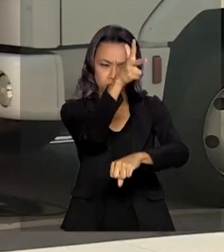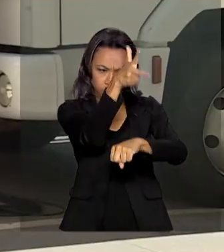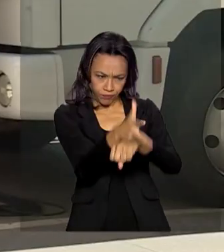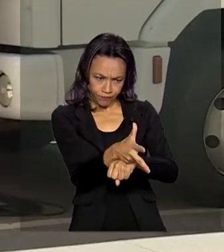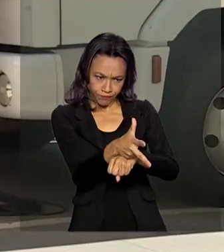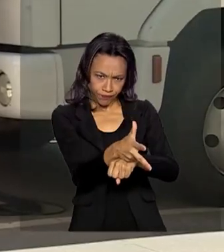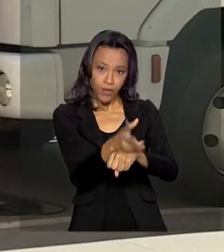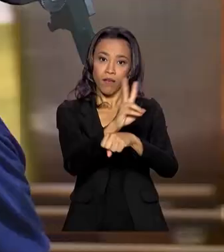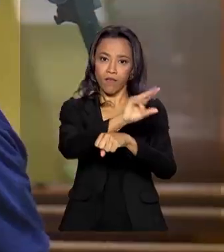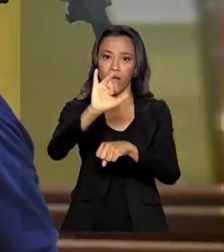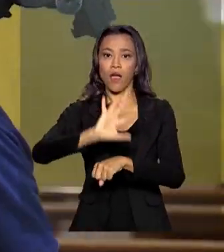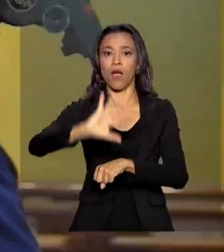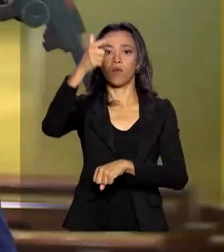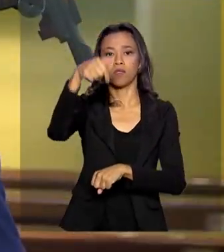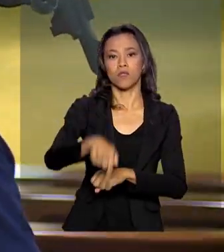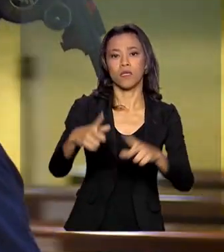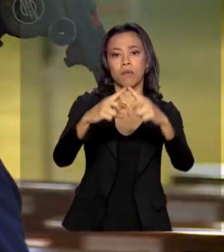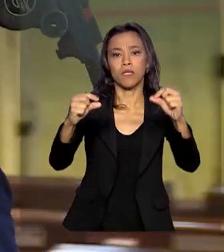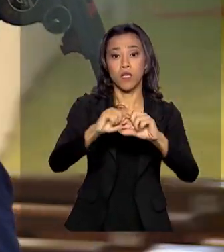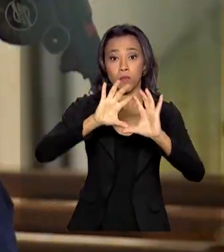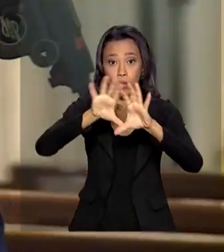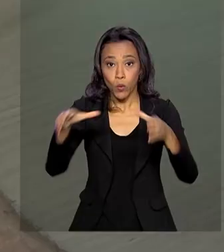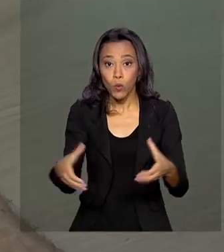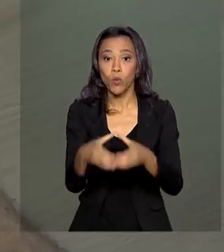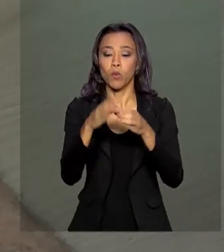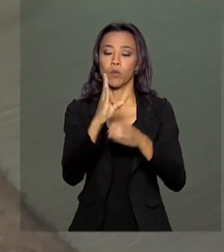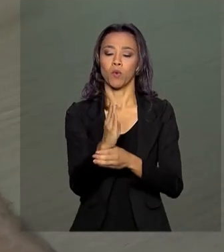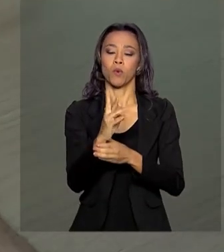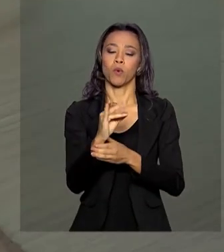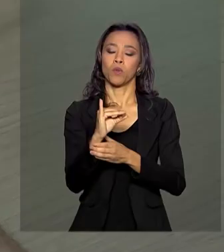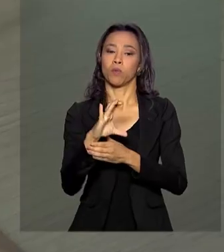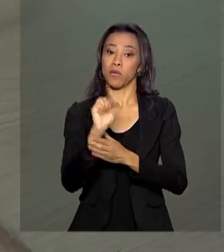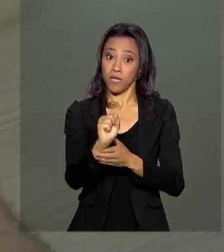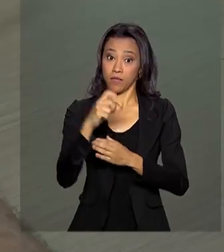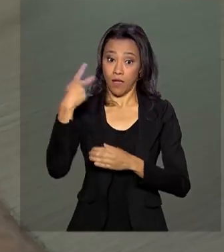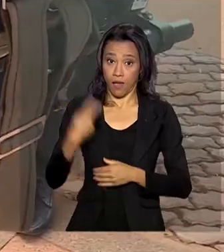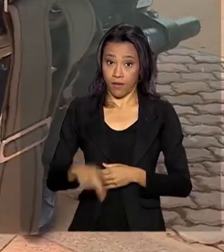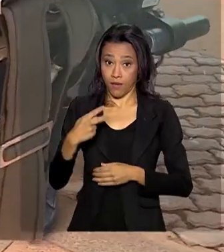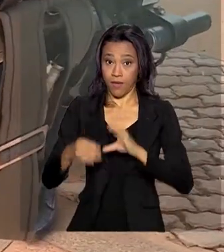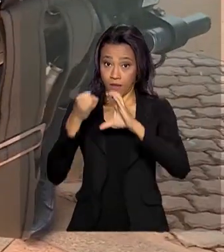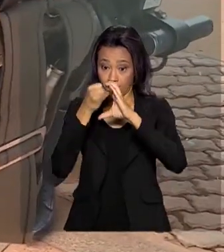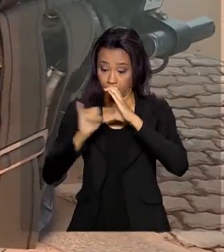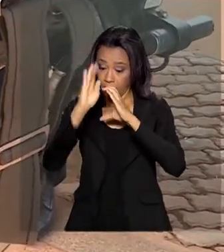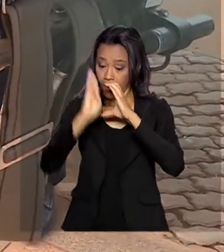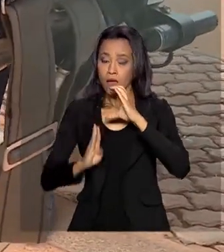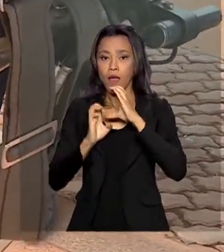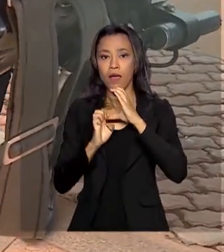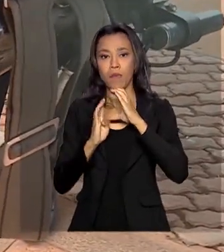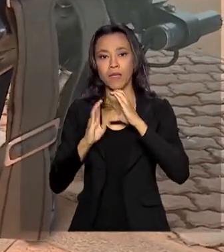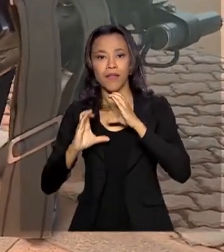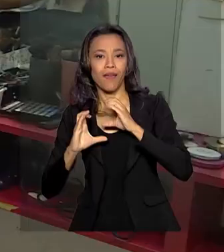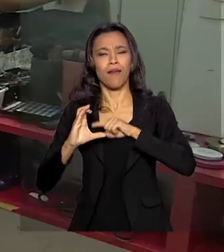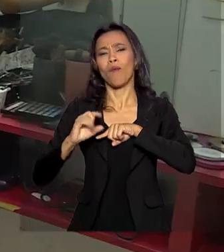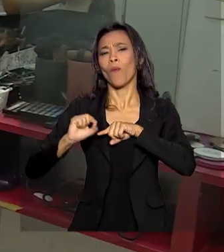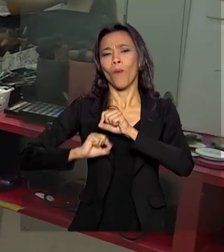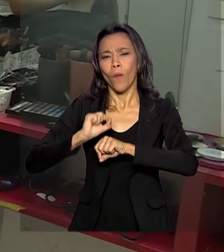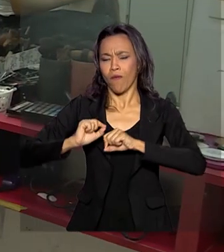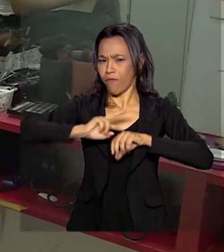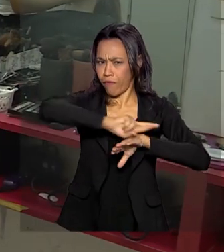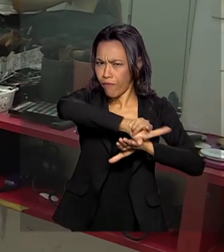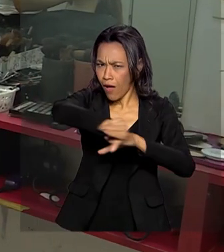vai ocorrer em Brasília. Para a Cúpula do Brics, a EBC preparou um esquema especial que vai contar com a participação de muitos